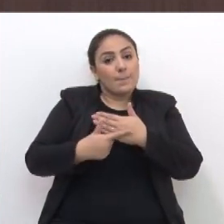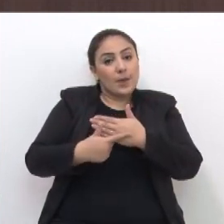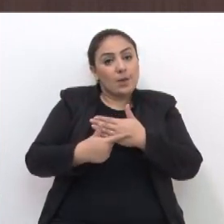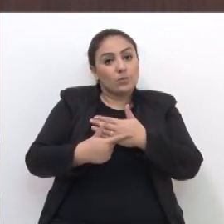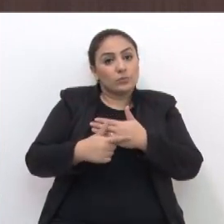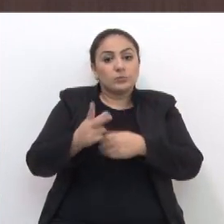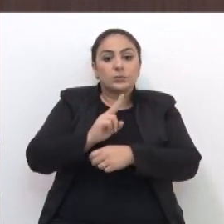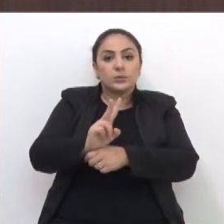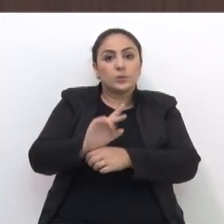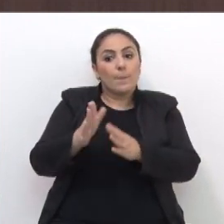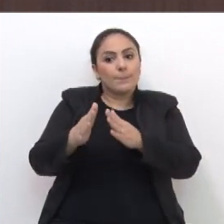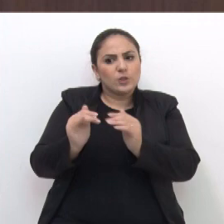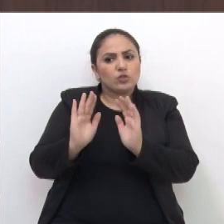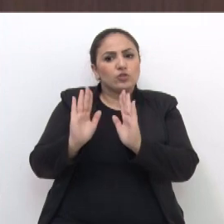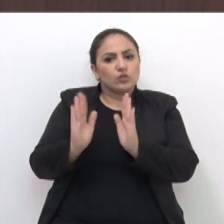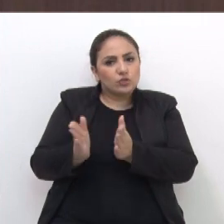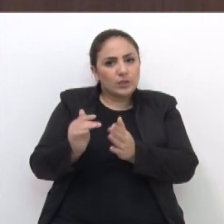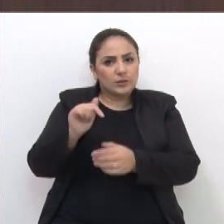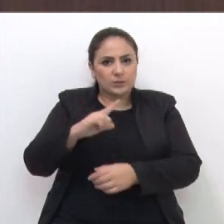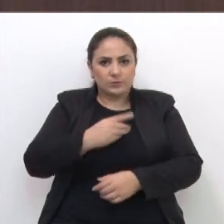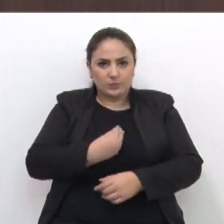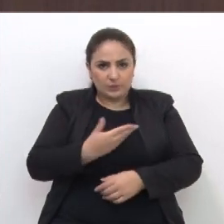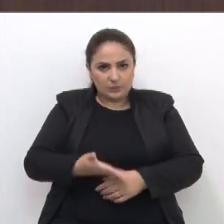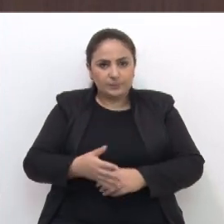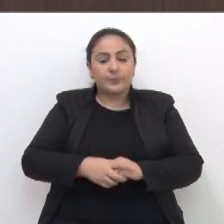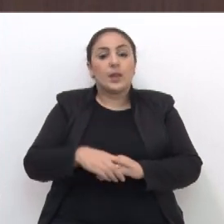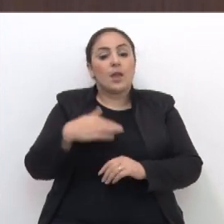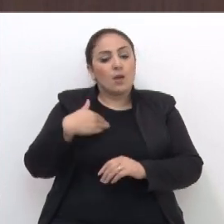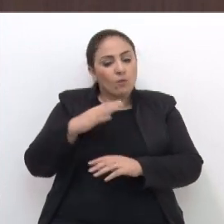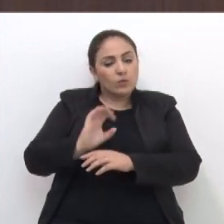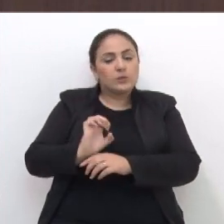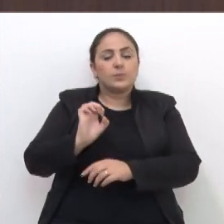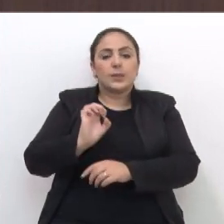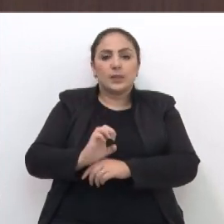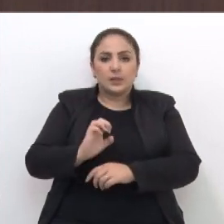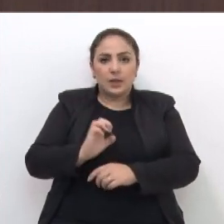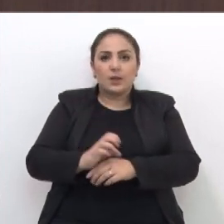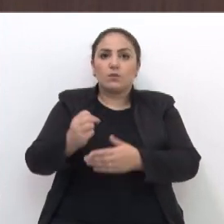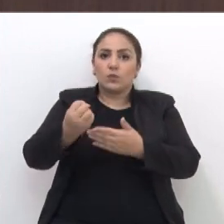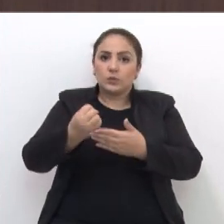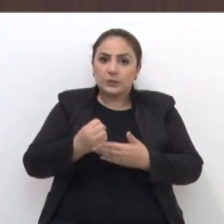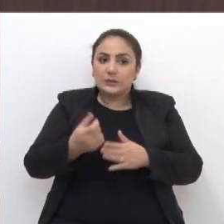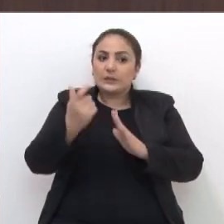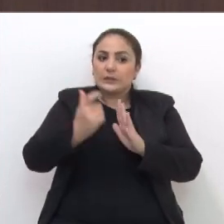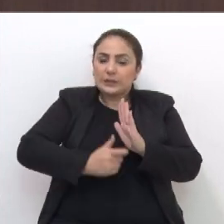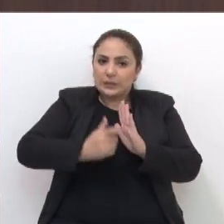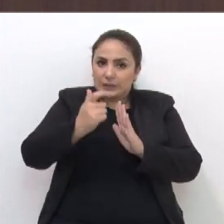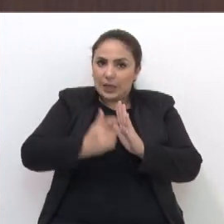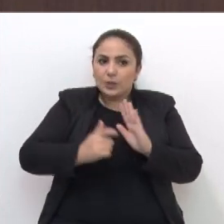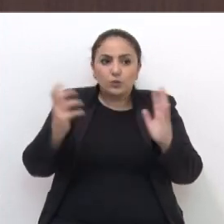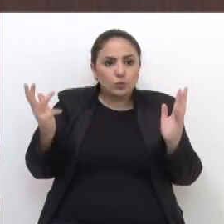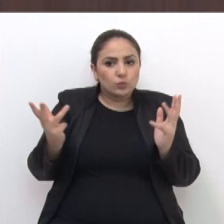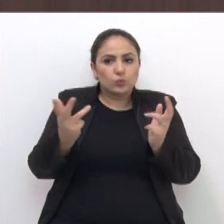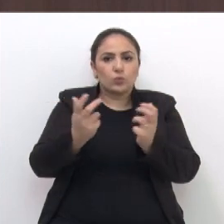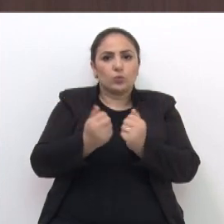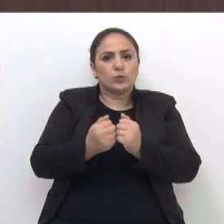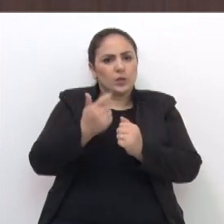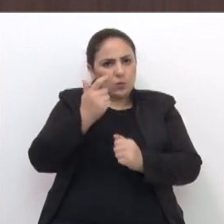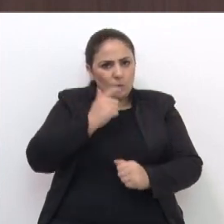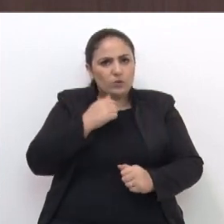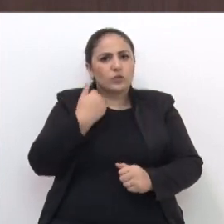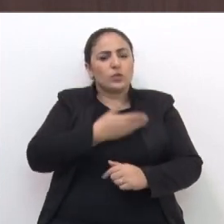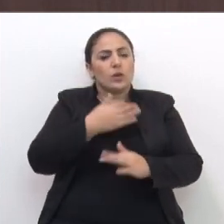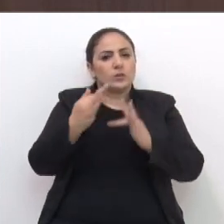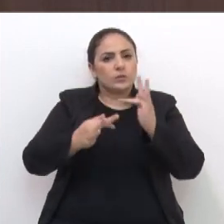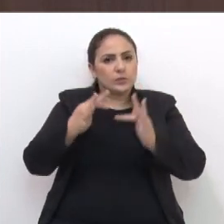fiscalizador, o pedido já está na casa. Eu vou aguardar, vou trazer esses dados aos parlamentares. Eu